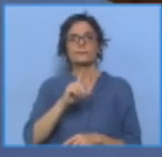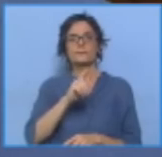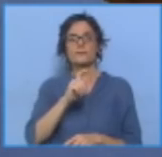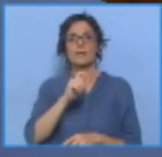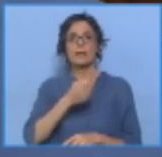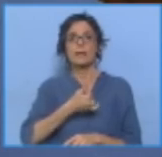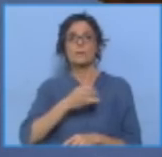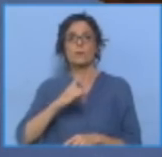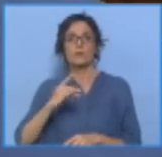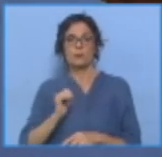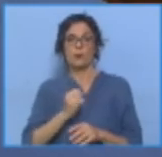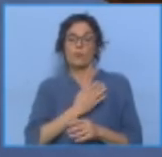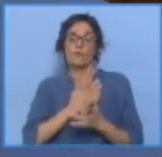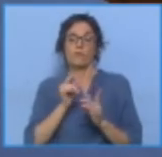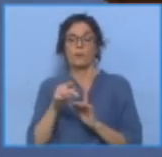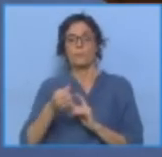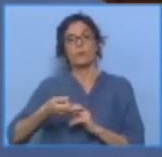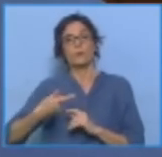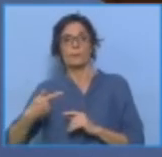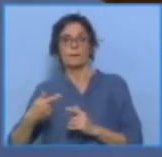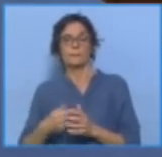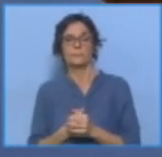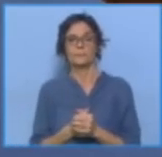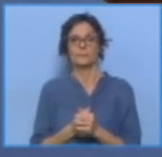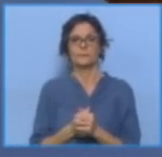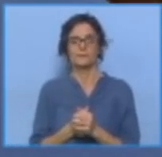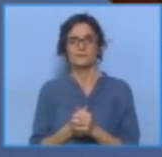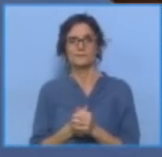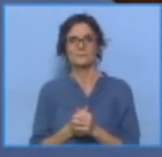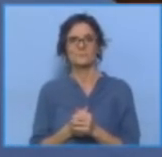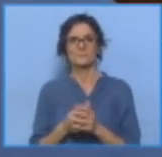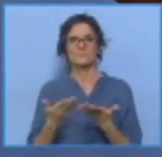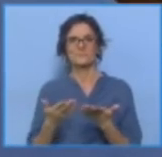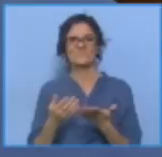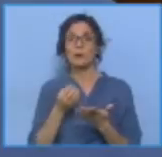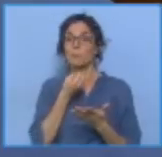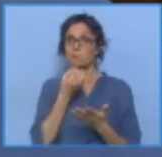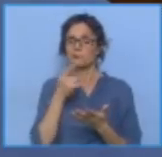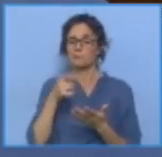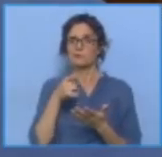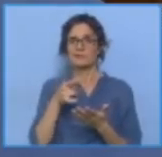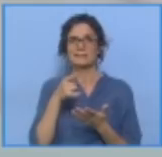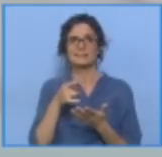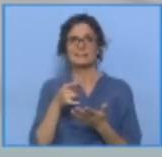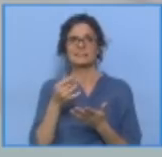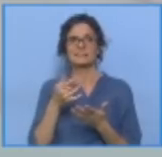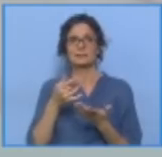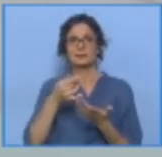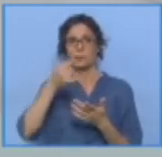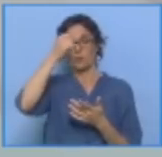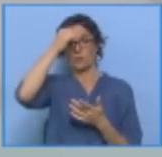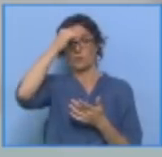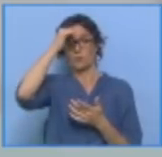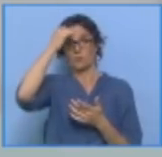www.laboratoriodafé.pt. Muito bem, assim. Já vou ver isso. Exatamente. Muito bem, mas este é o 12º domingo do